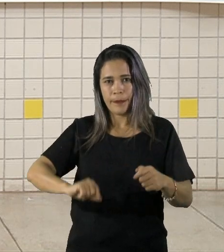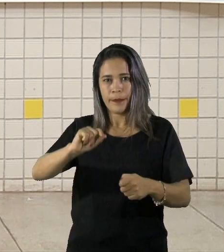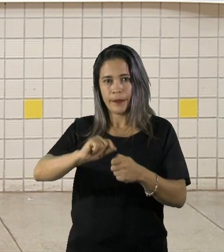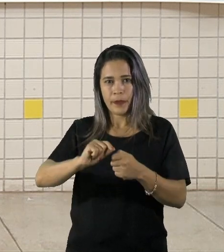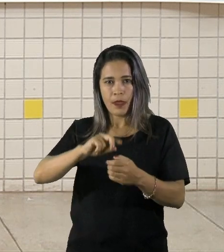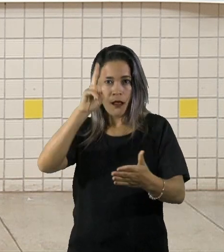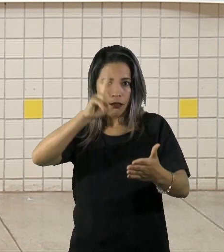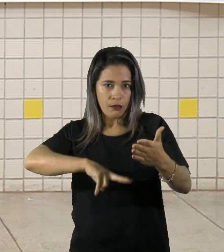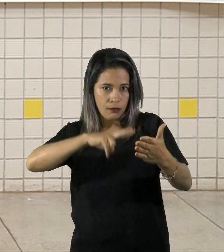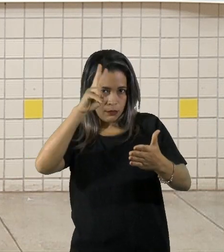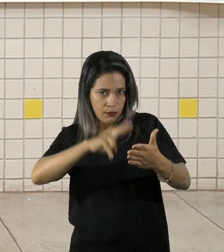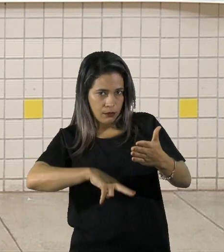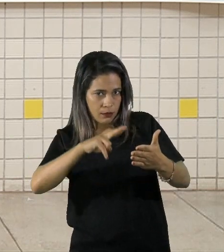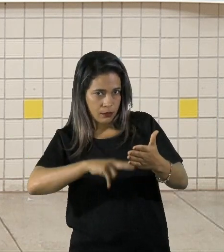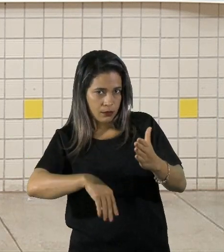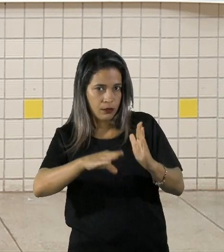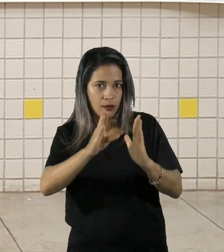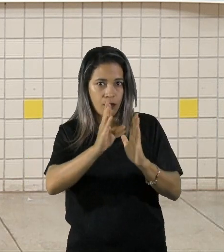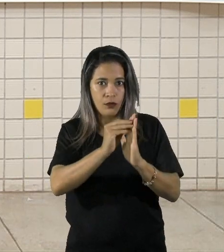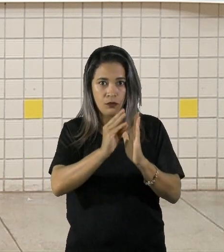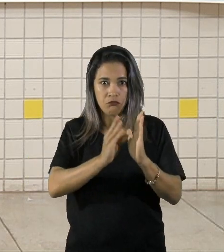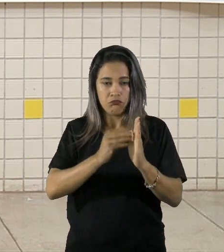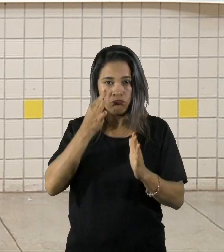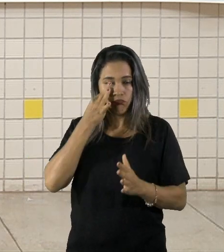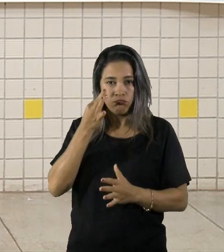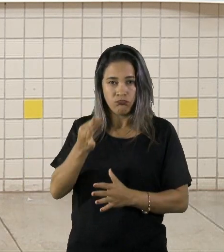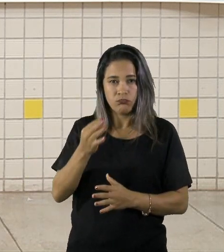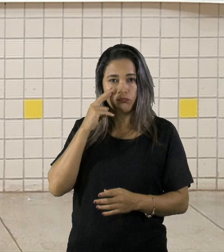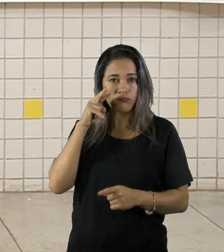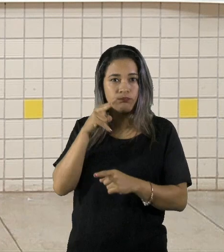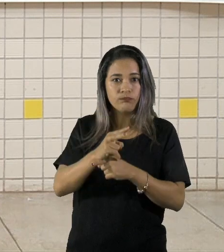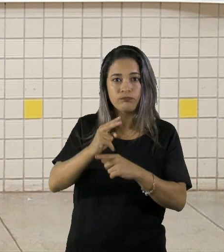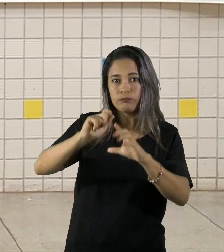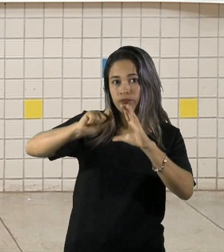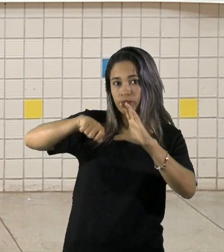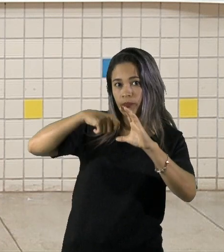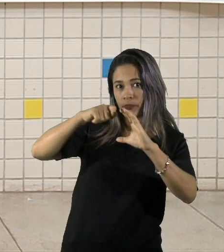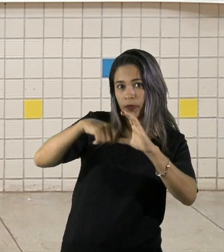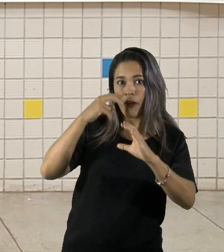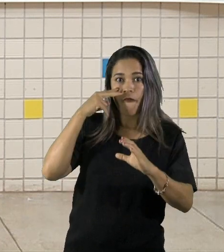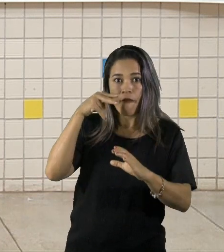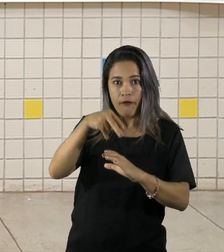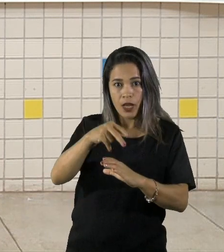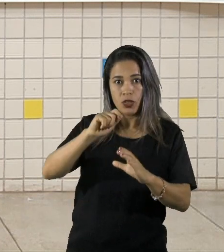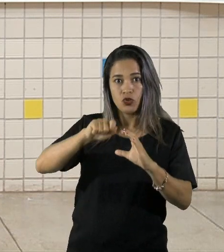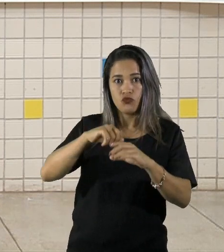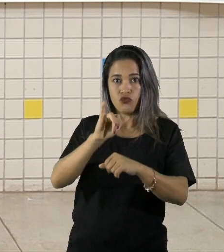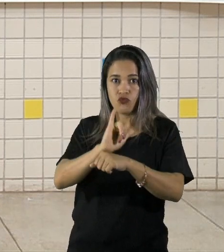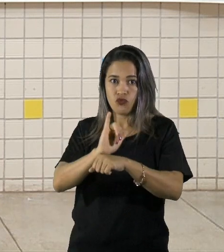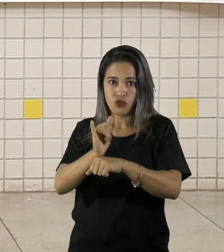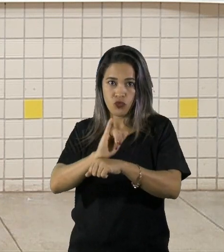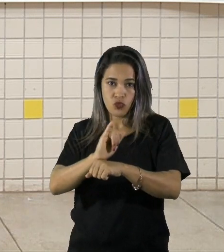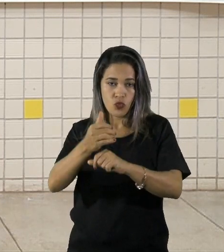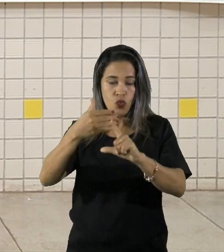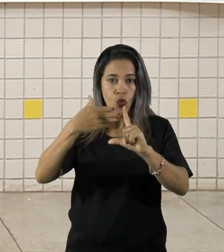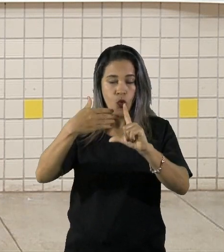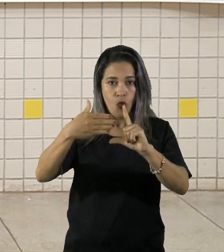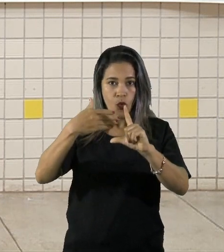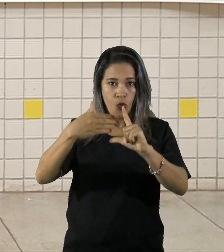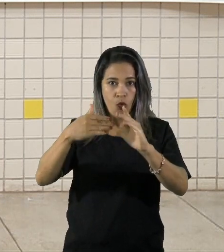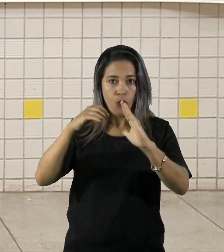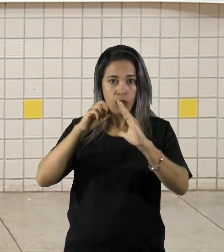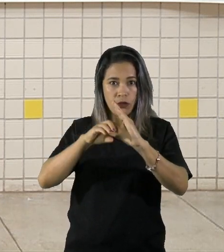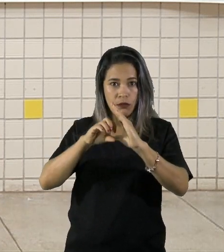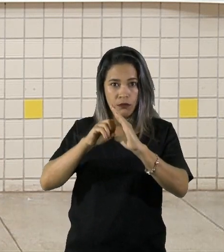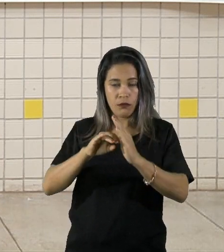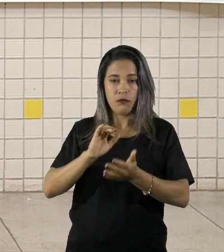conteúdo com atenção, vejam os vídeos que estão sugeridos lá, vejam esse vídeo no YouTube ou na plataforma várias vezes para vocês